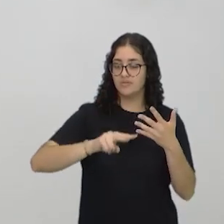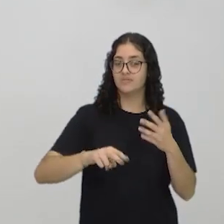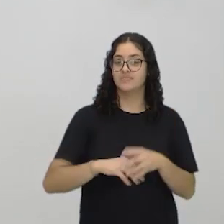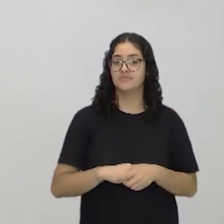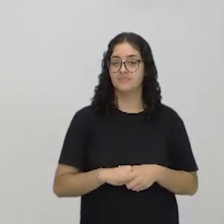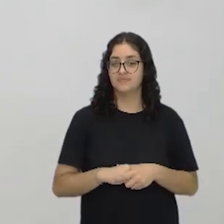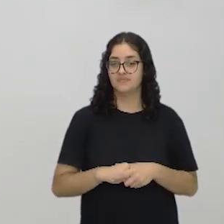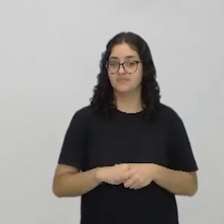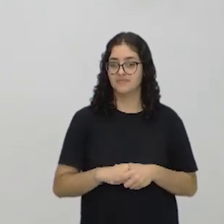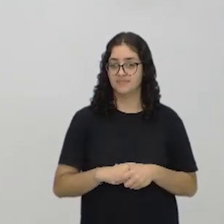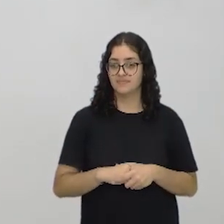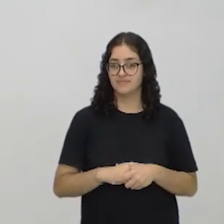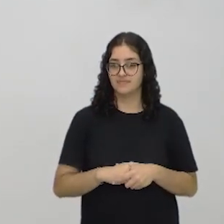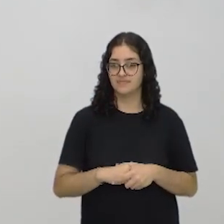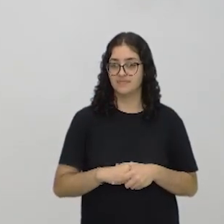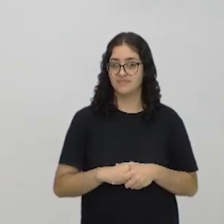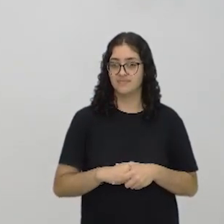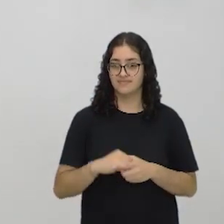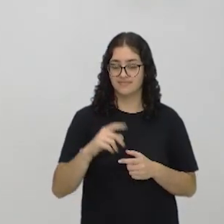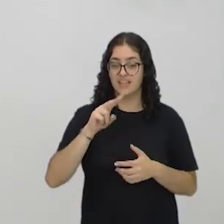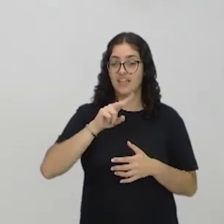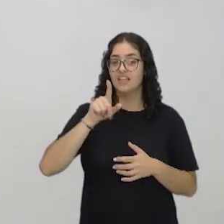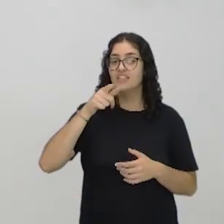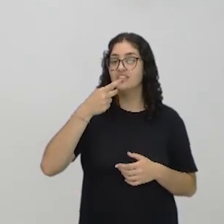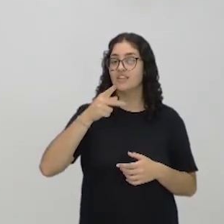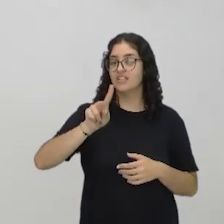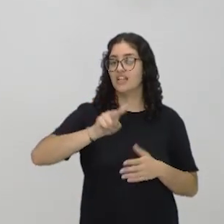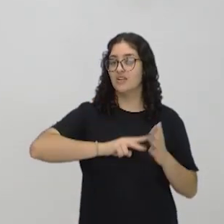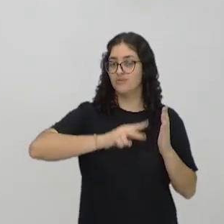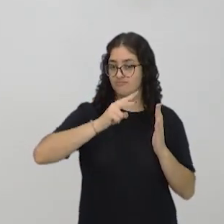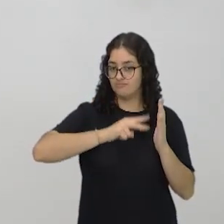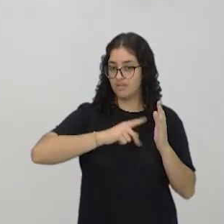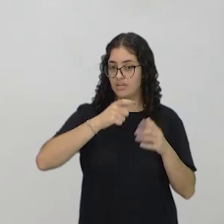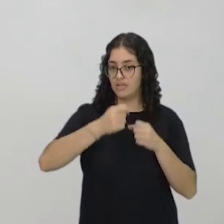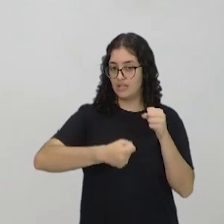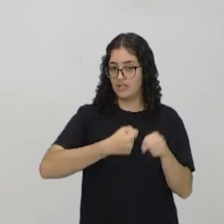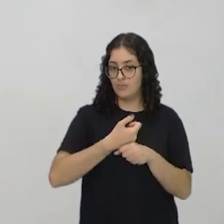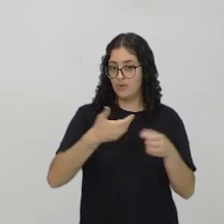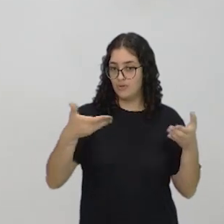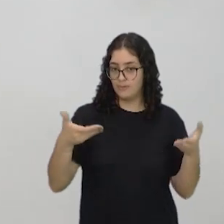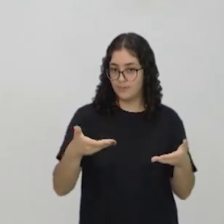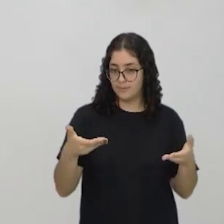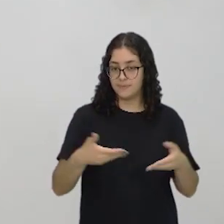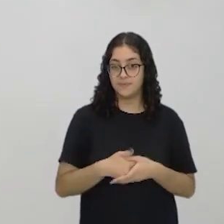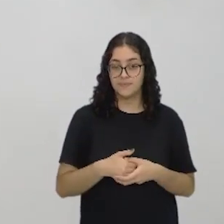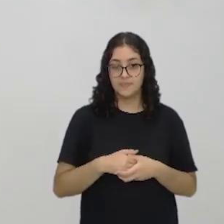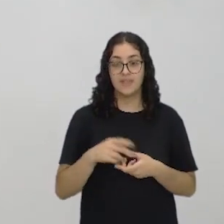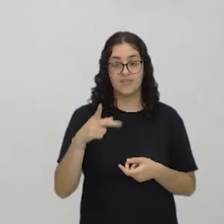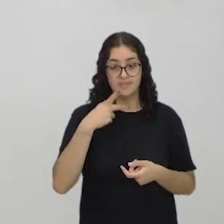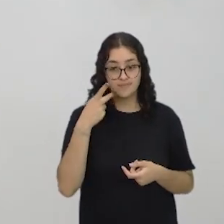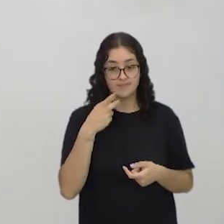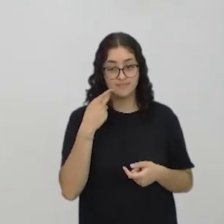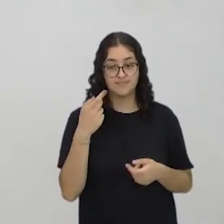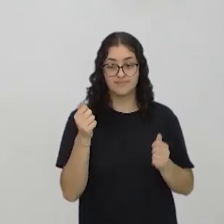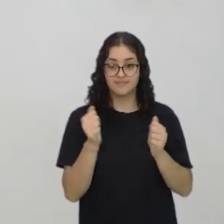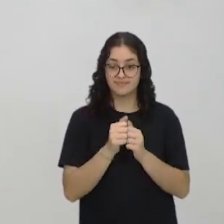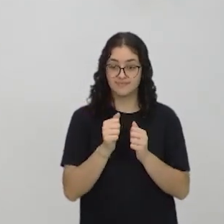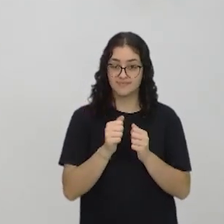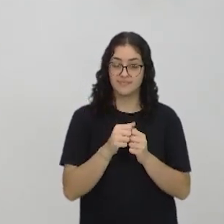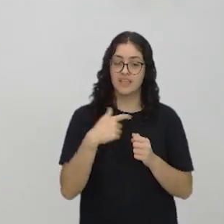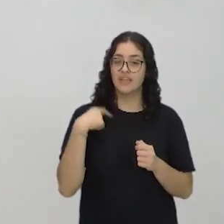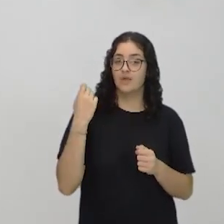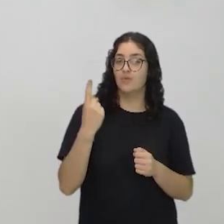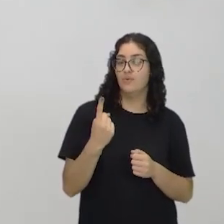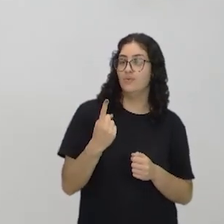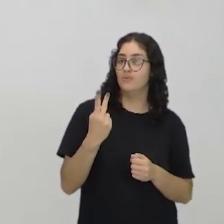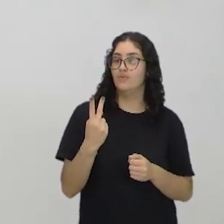Alexandra? Não, Alexa. Quantos livros você já leu este ano? né? Tá. Então vai falando aqui pra gente, já li um, já li